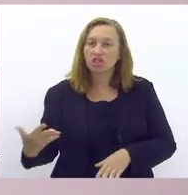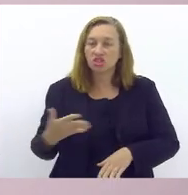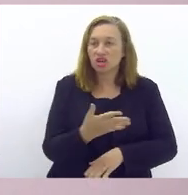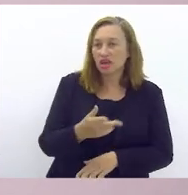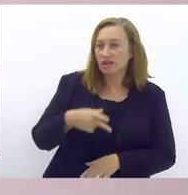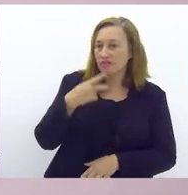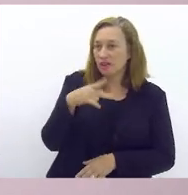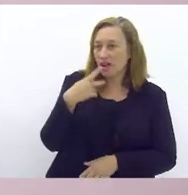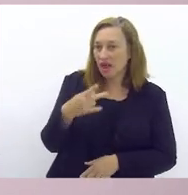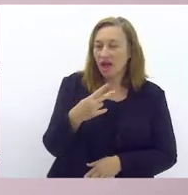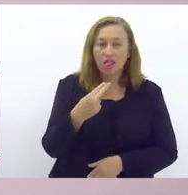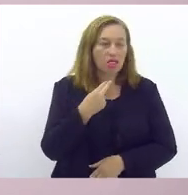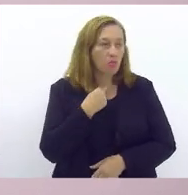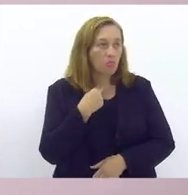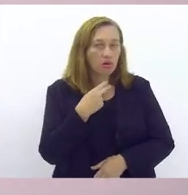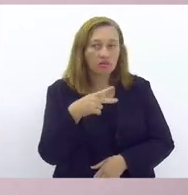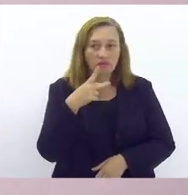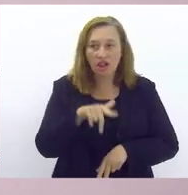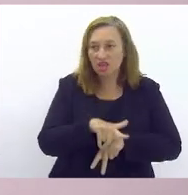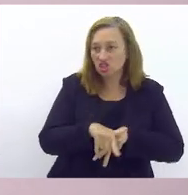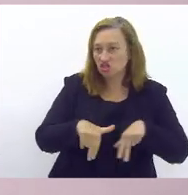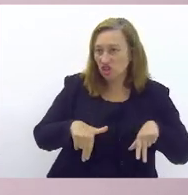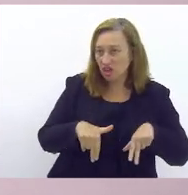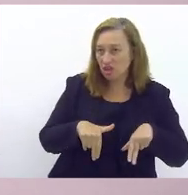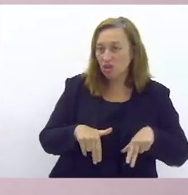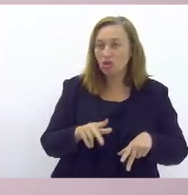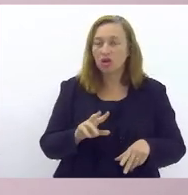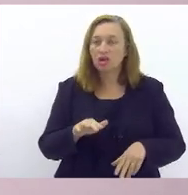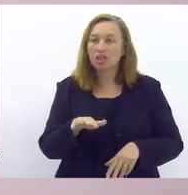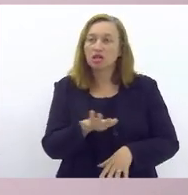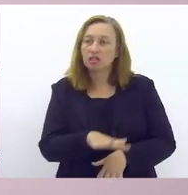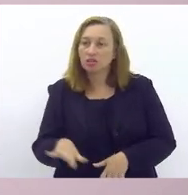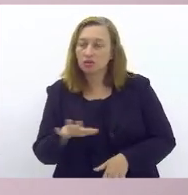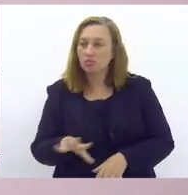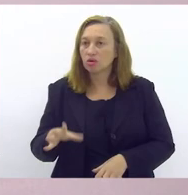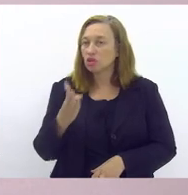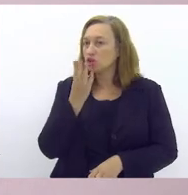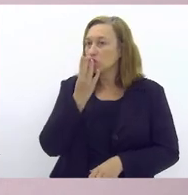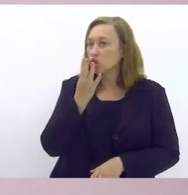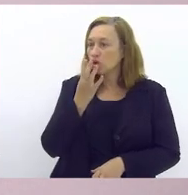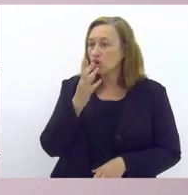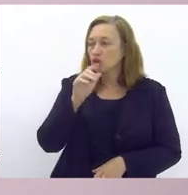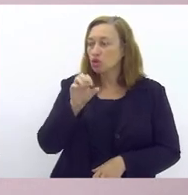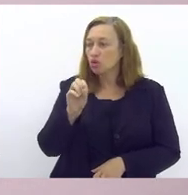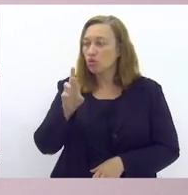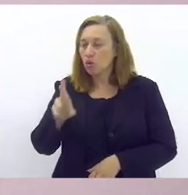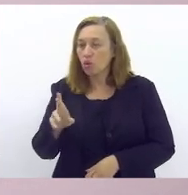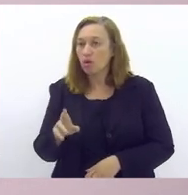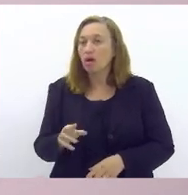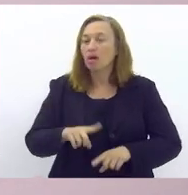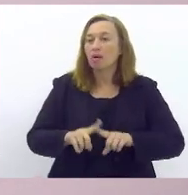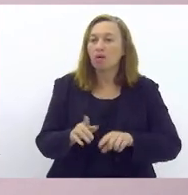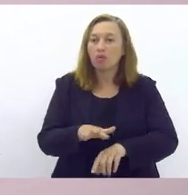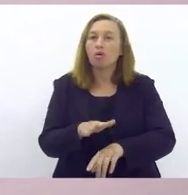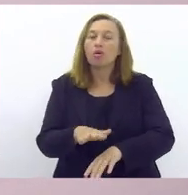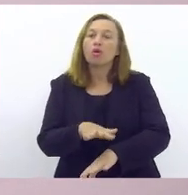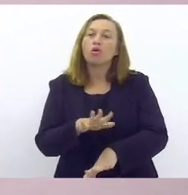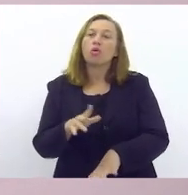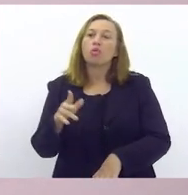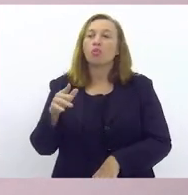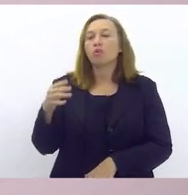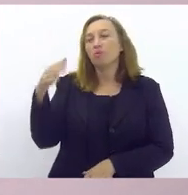falar que a gente não pode falar de gênero, nem de classe, nem de cor, porque o Brasil ele tem uma cor